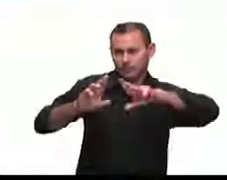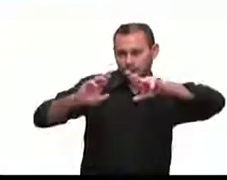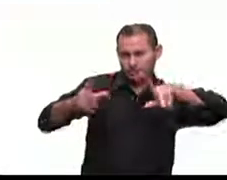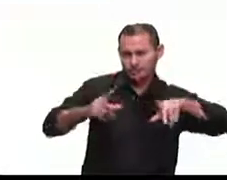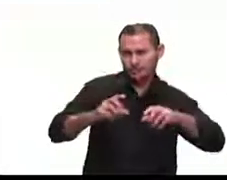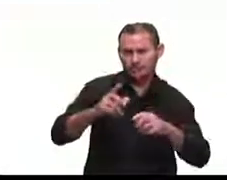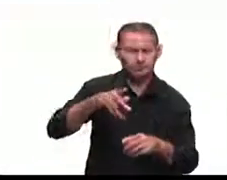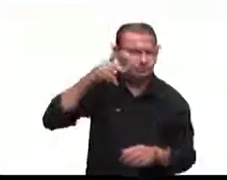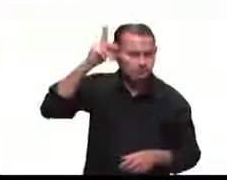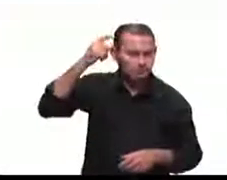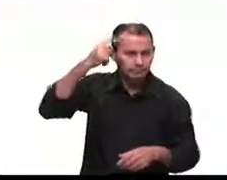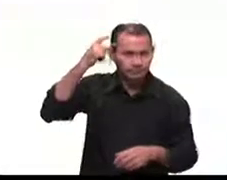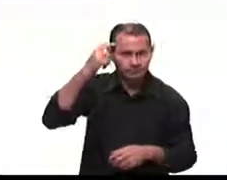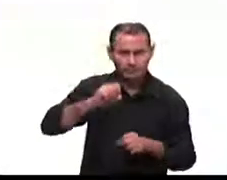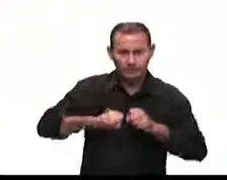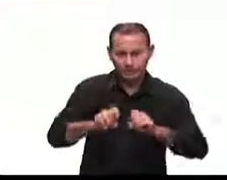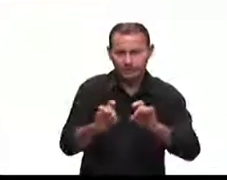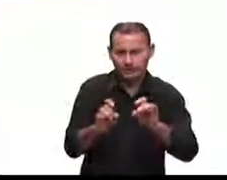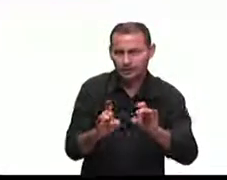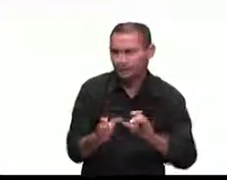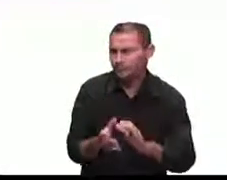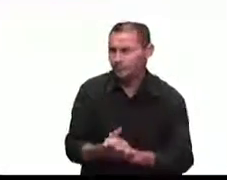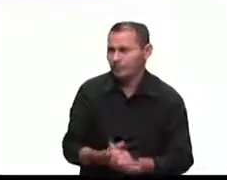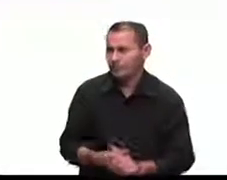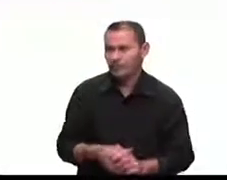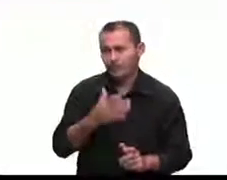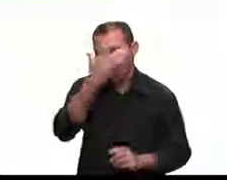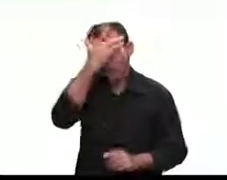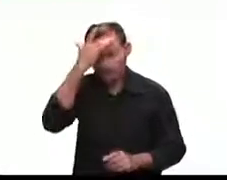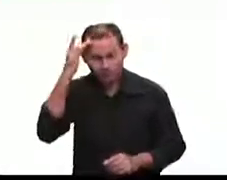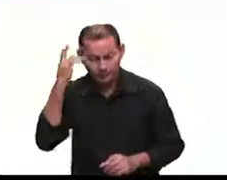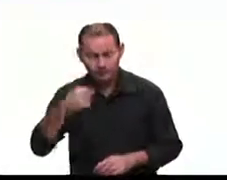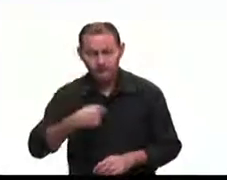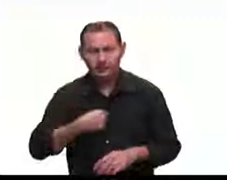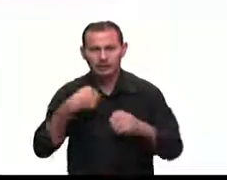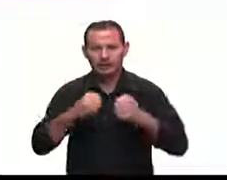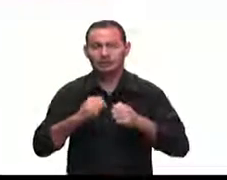do potencial de mercado, tá, pessoal? Eu